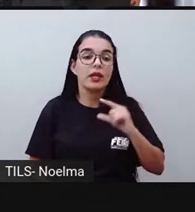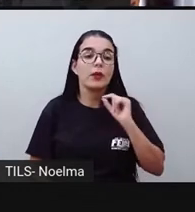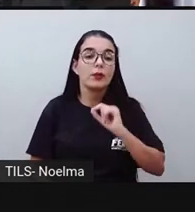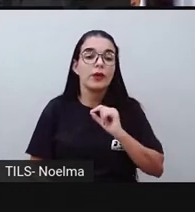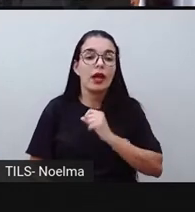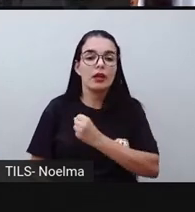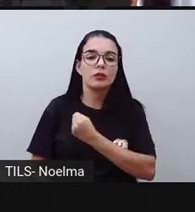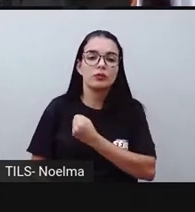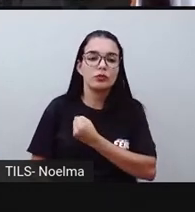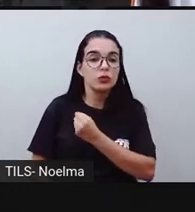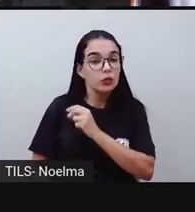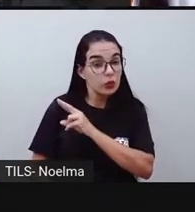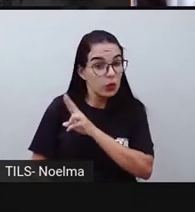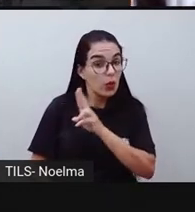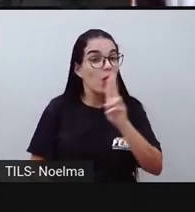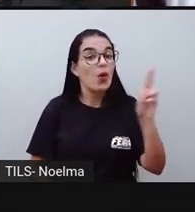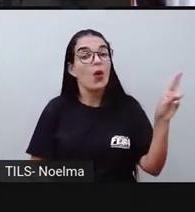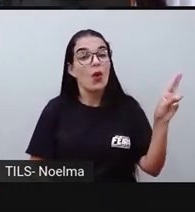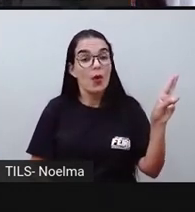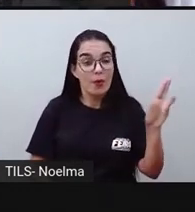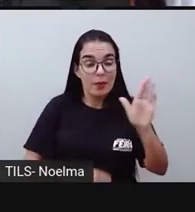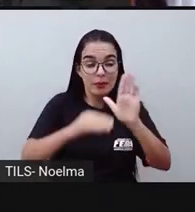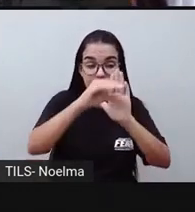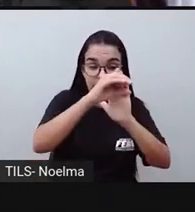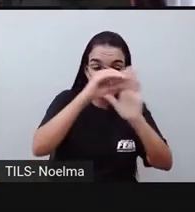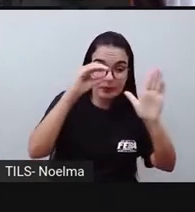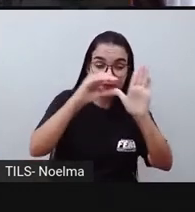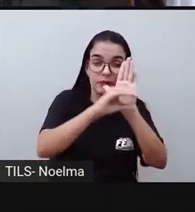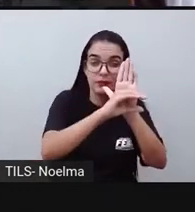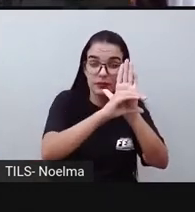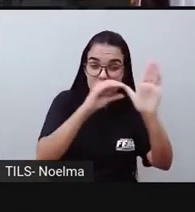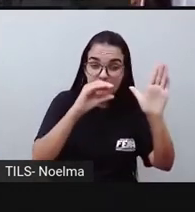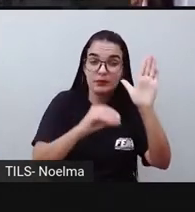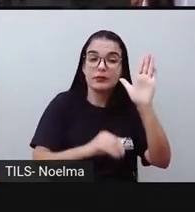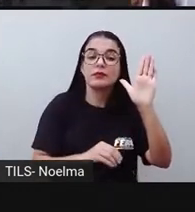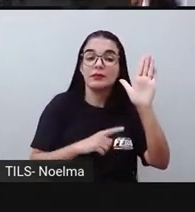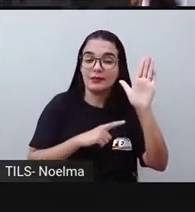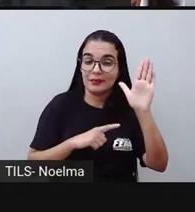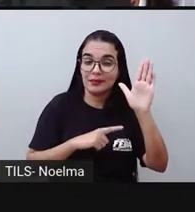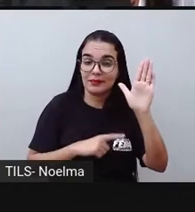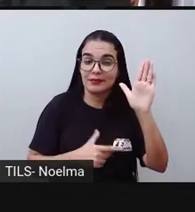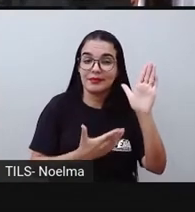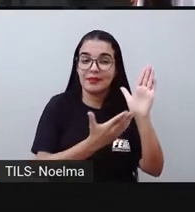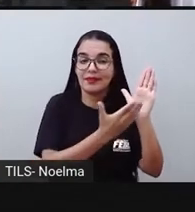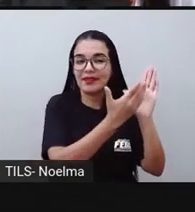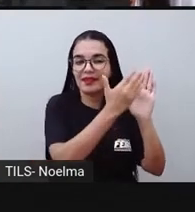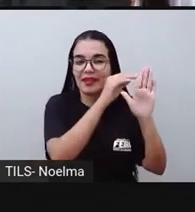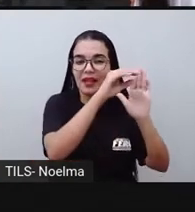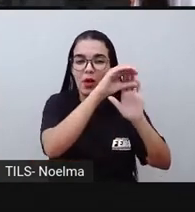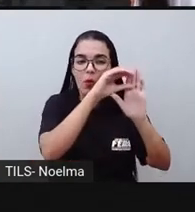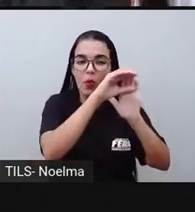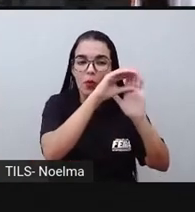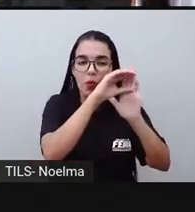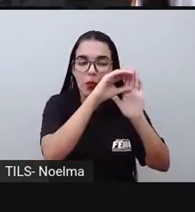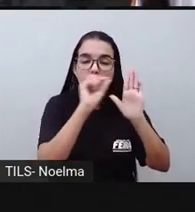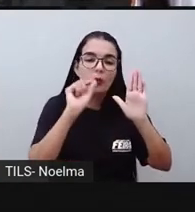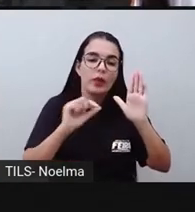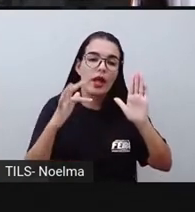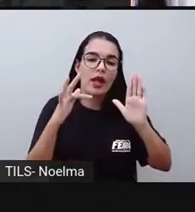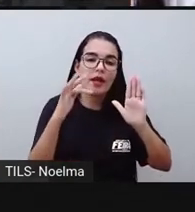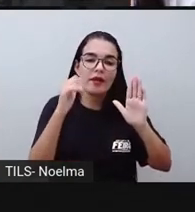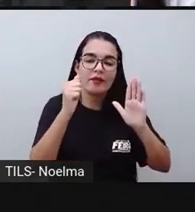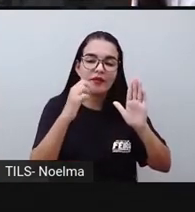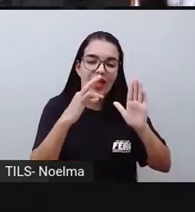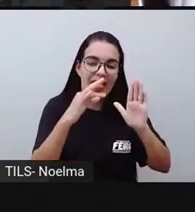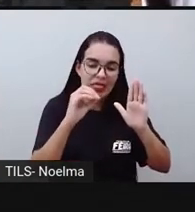temos nomes para os integrantes aqui desse algoritmo da multiplicação. E aí nós chamamos os